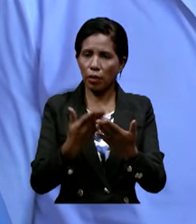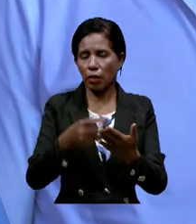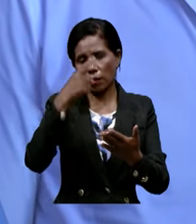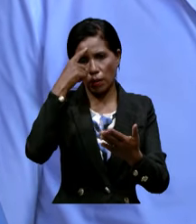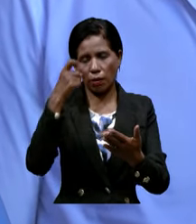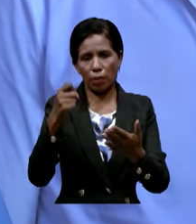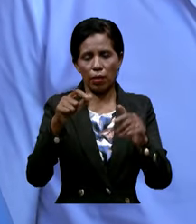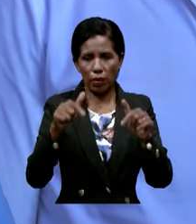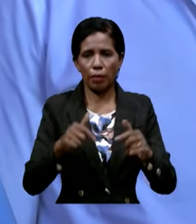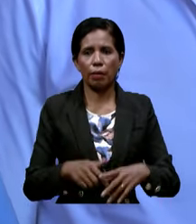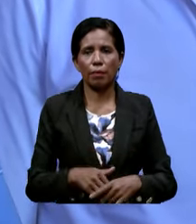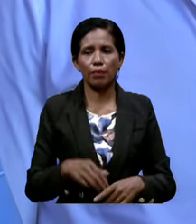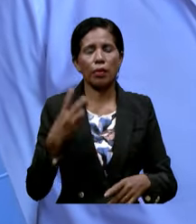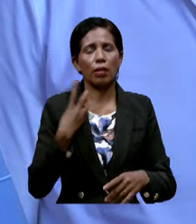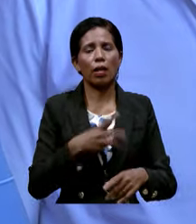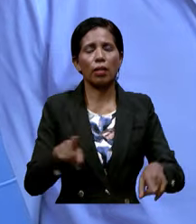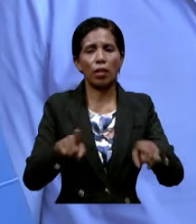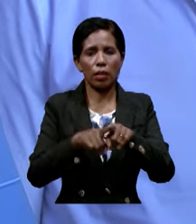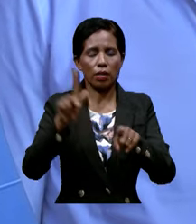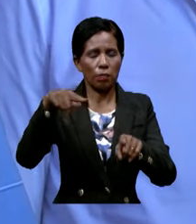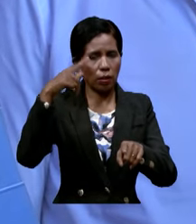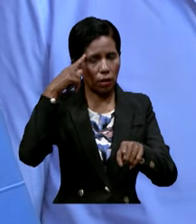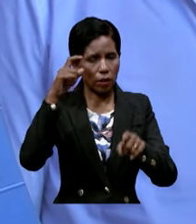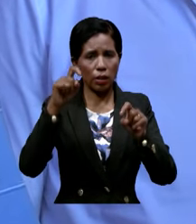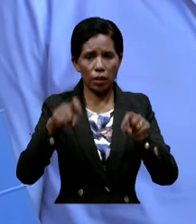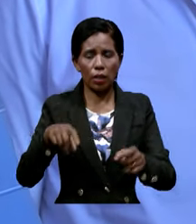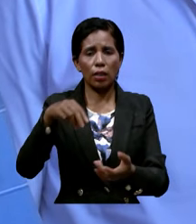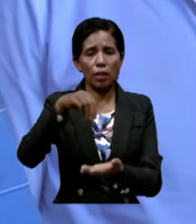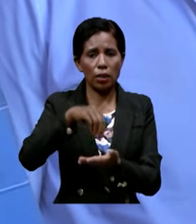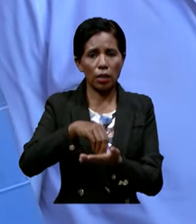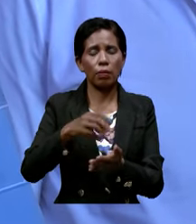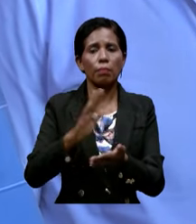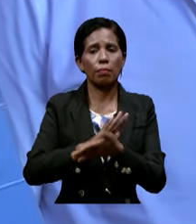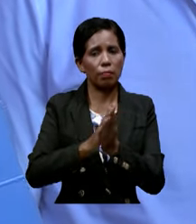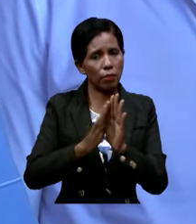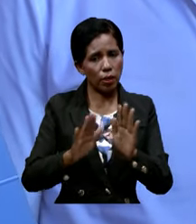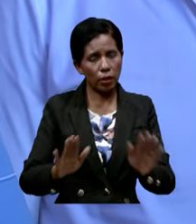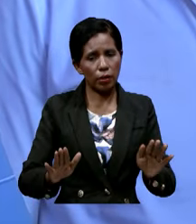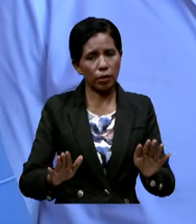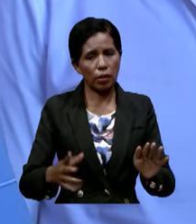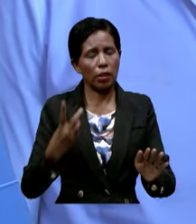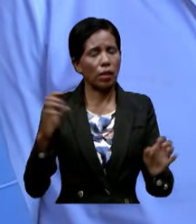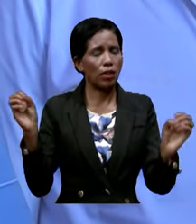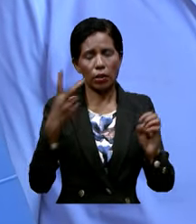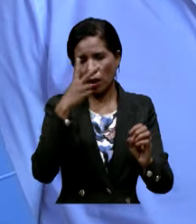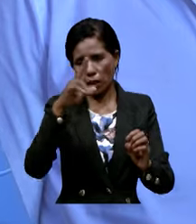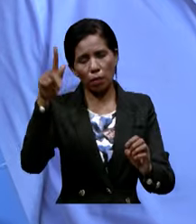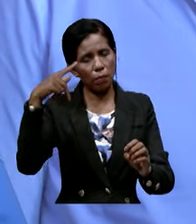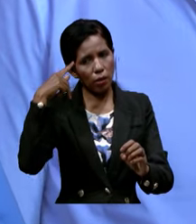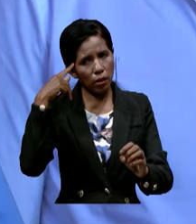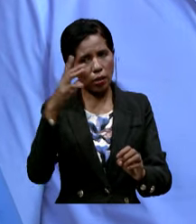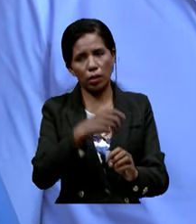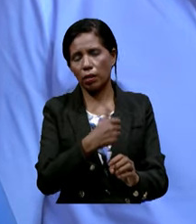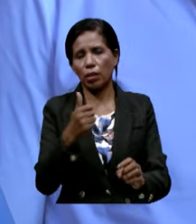Nema, e no der político, tem que criar passo da mim. Lá hoje, e está a reba, e a política também, a palco, e